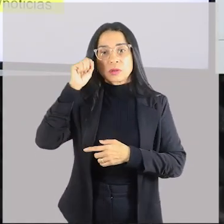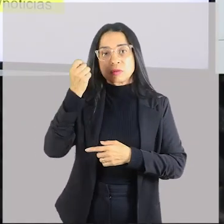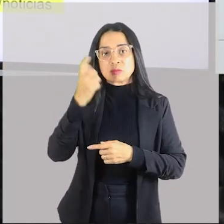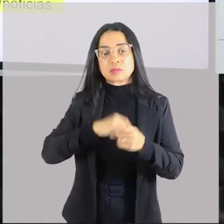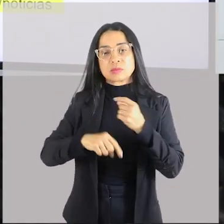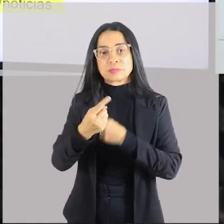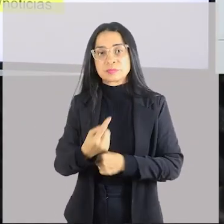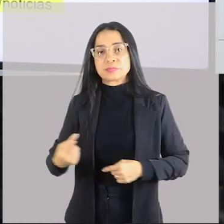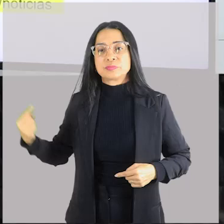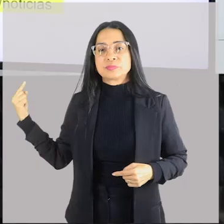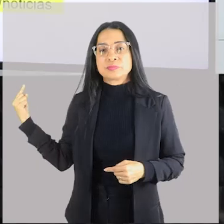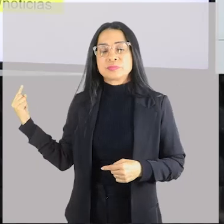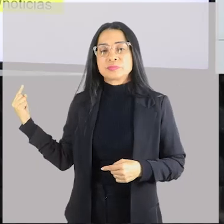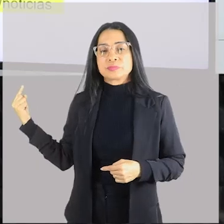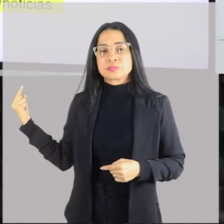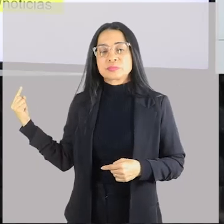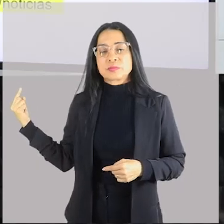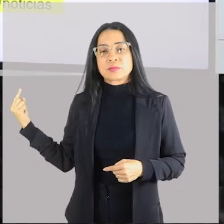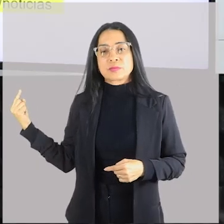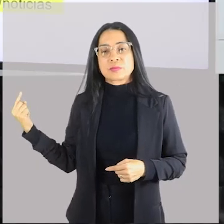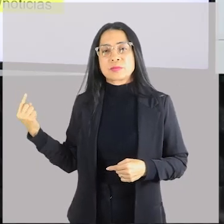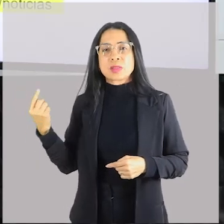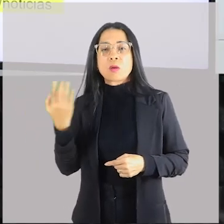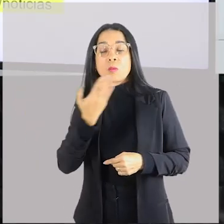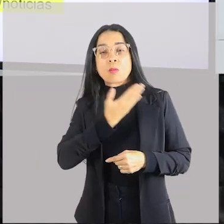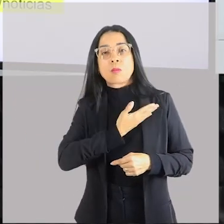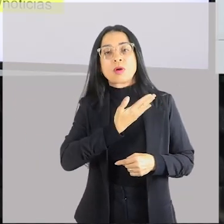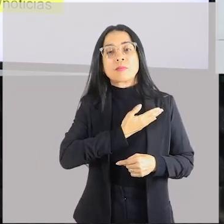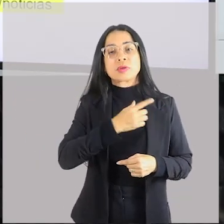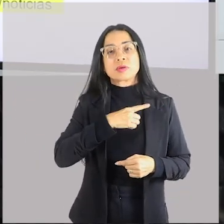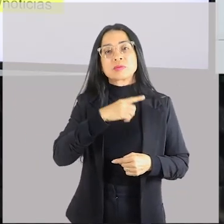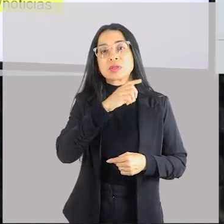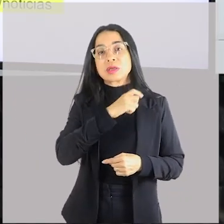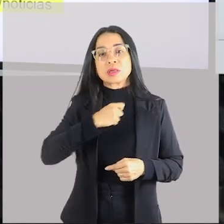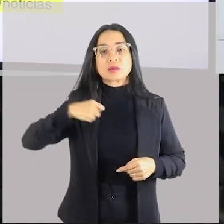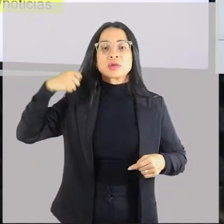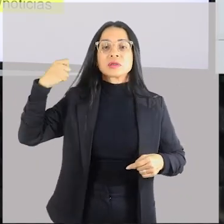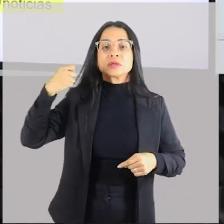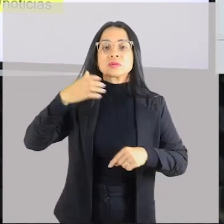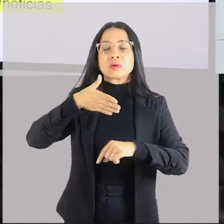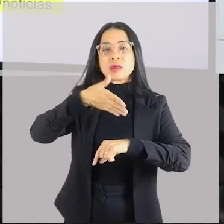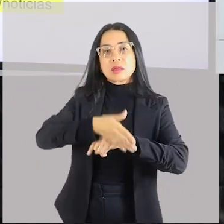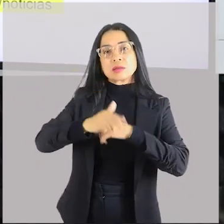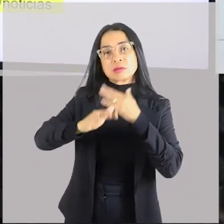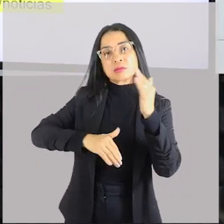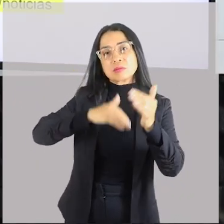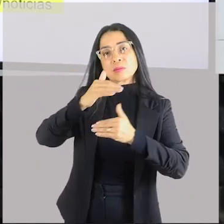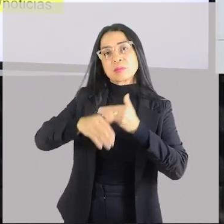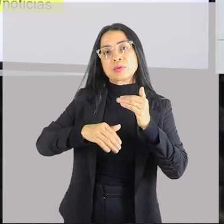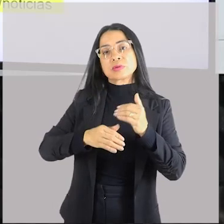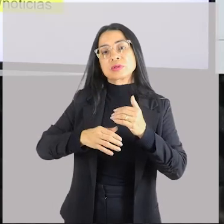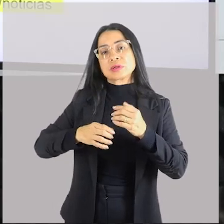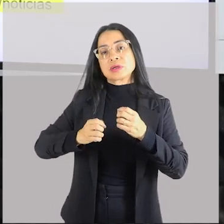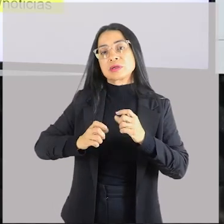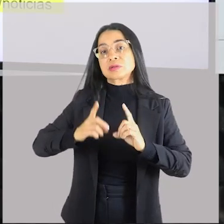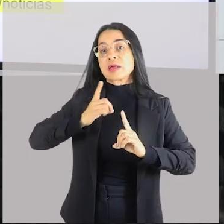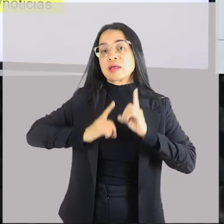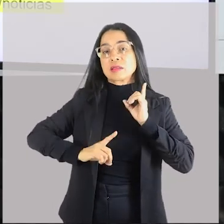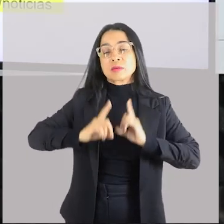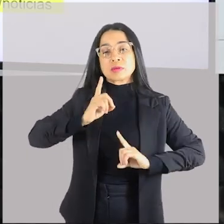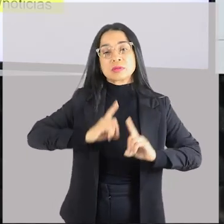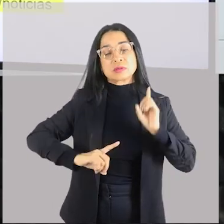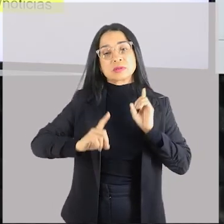fase azul é onde ele um amigo dele comete suicídio e ele entra num processo depressivo cuidado não confundir a fase azul com